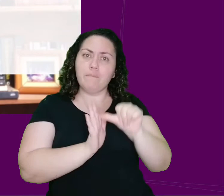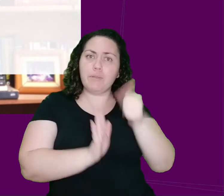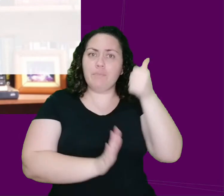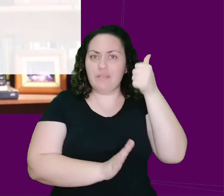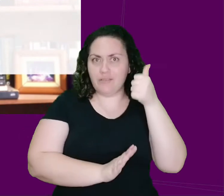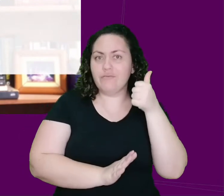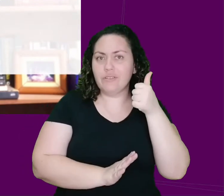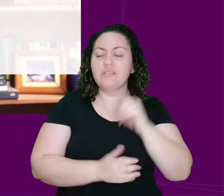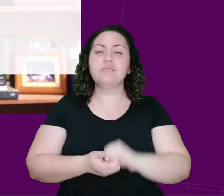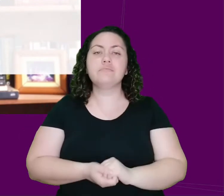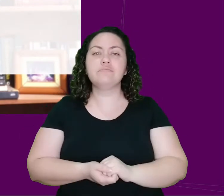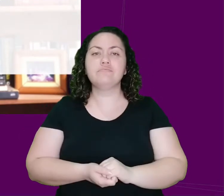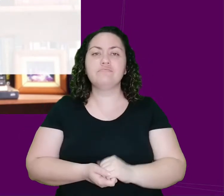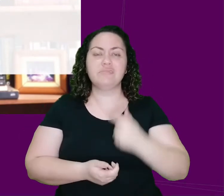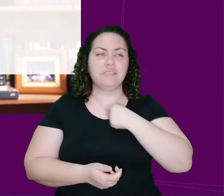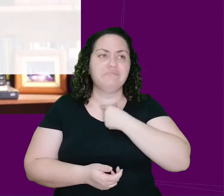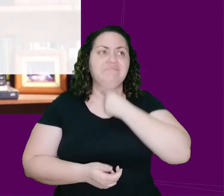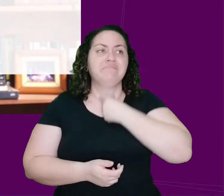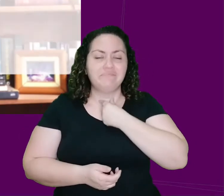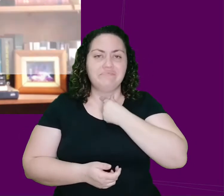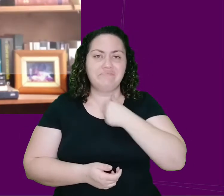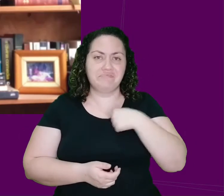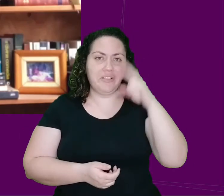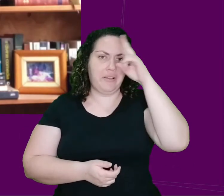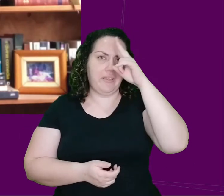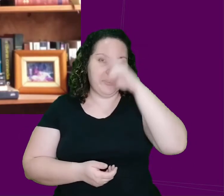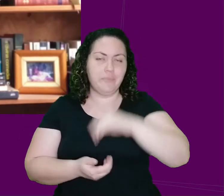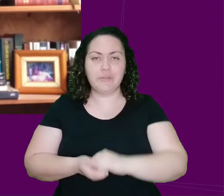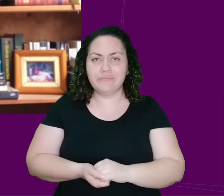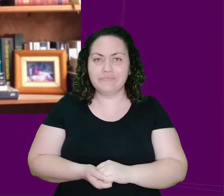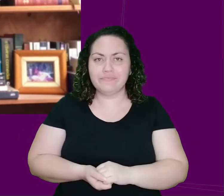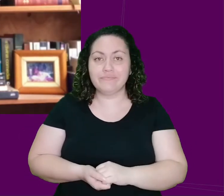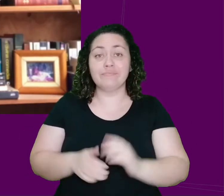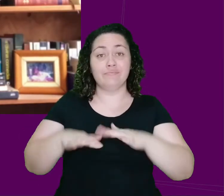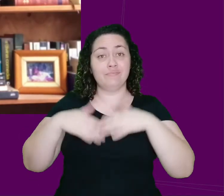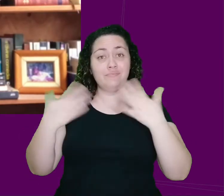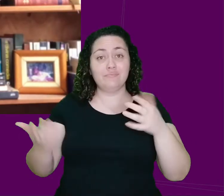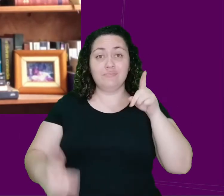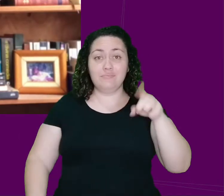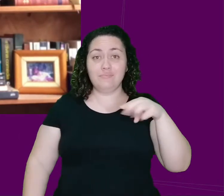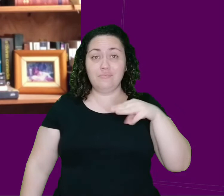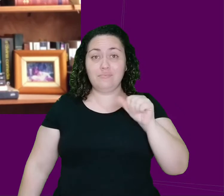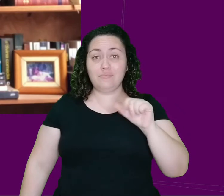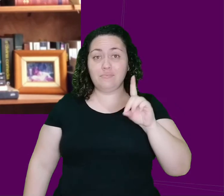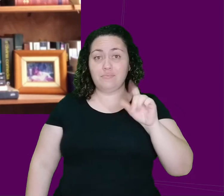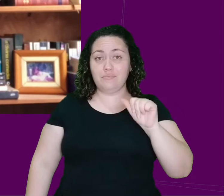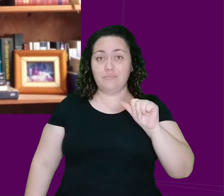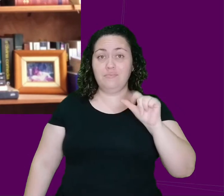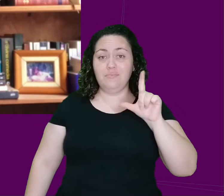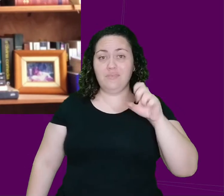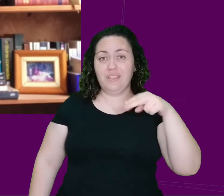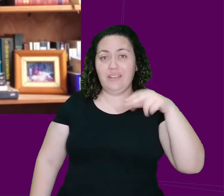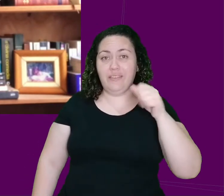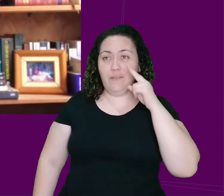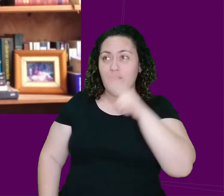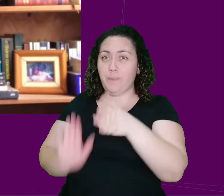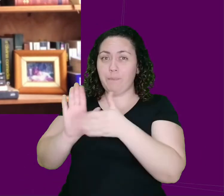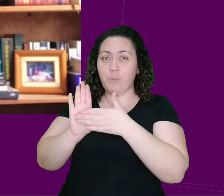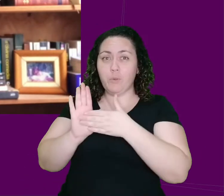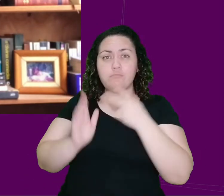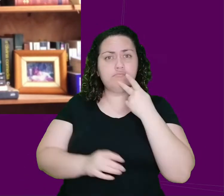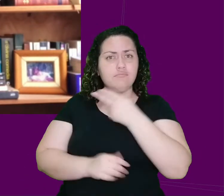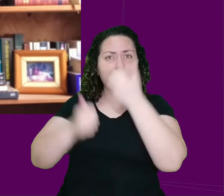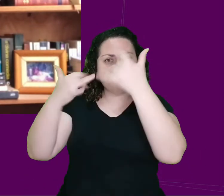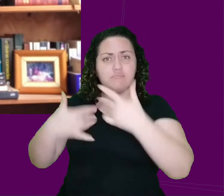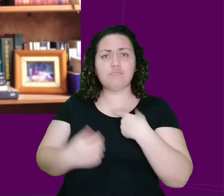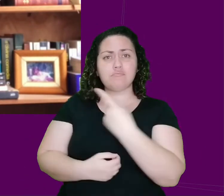a vi pela primeira vez. Engasguei-me", lembra ele. Diante da hesitação de Madalena com a proposta, que ela menciona então